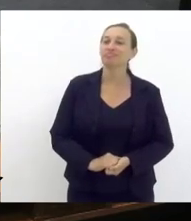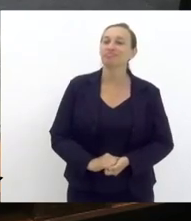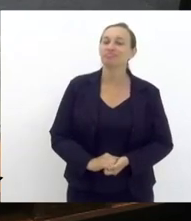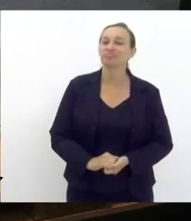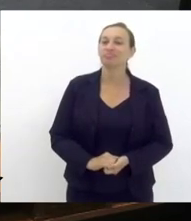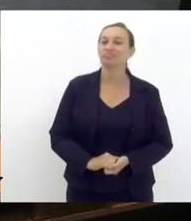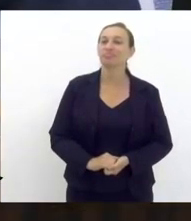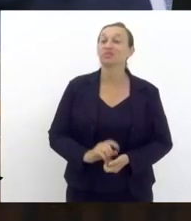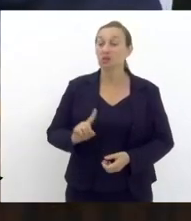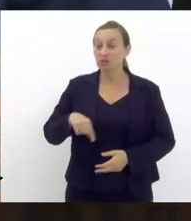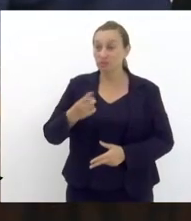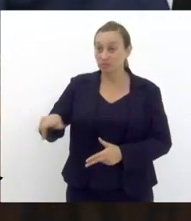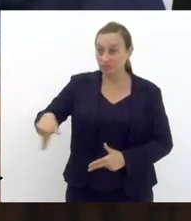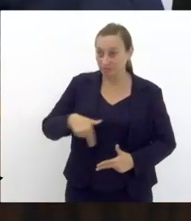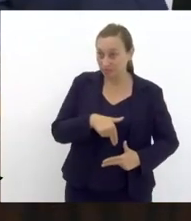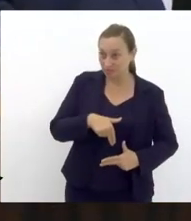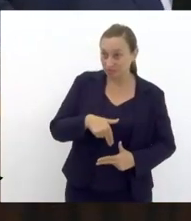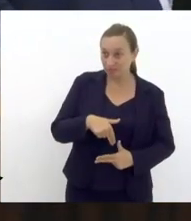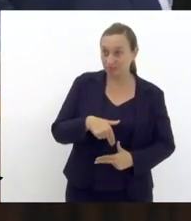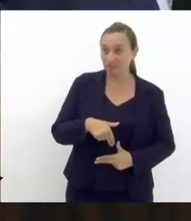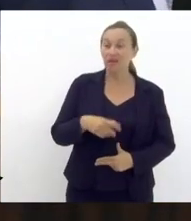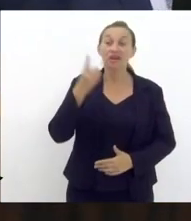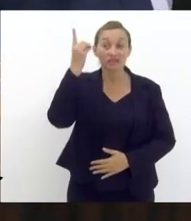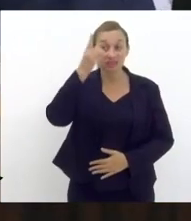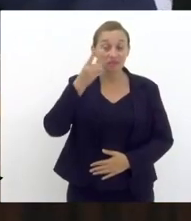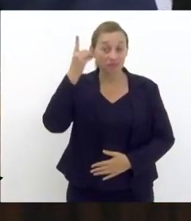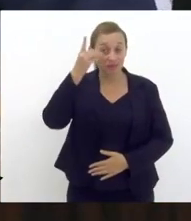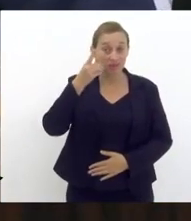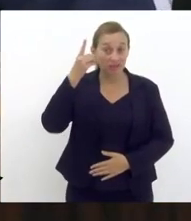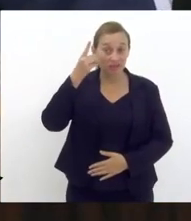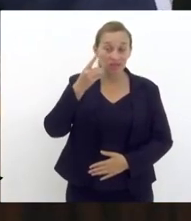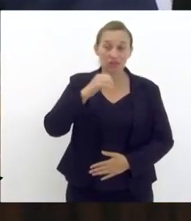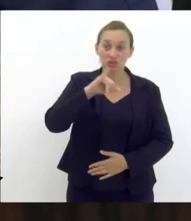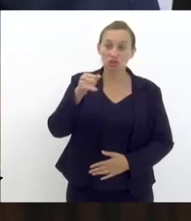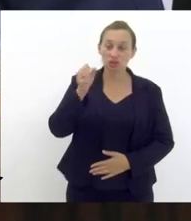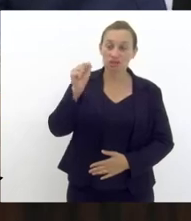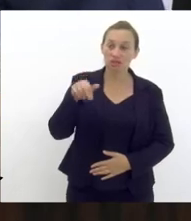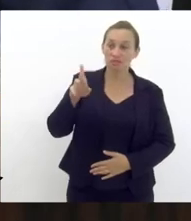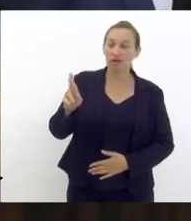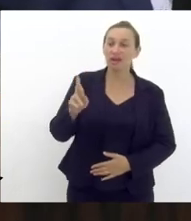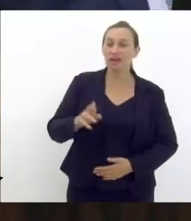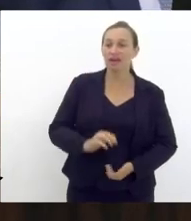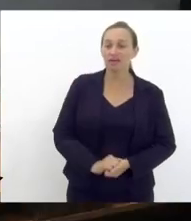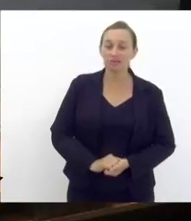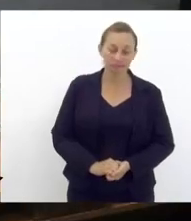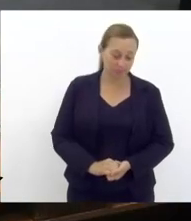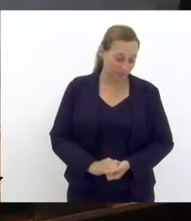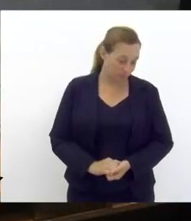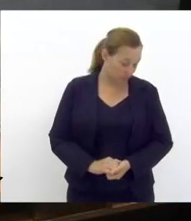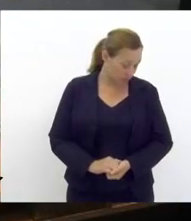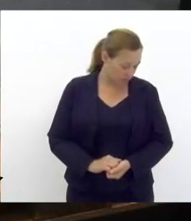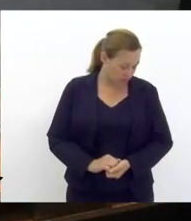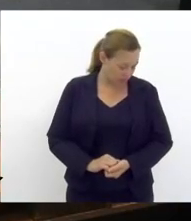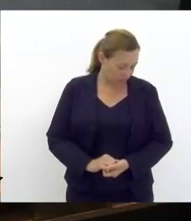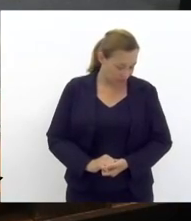o próximo era do escrito é o Nobre Deputado Josimar que dispõe 10 minutos